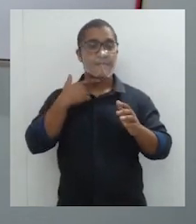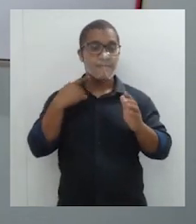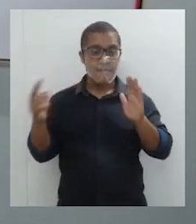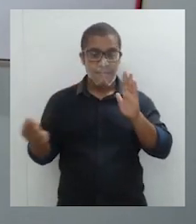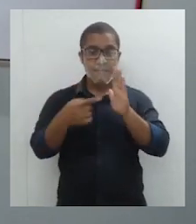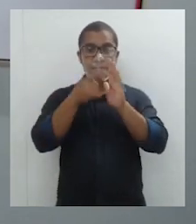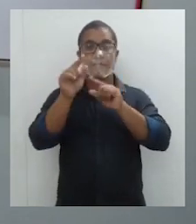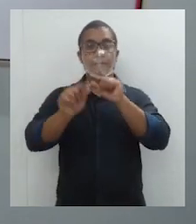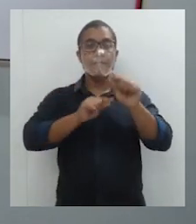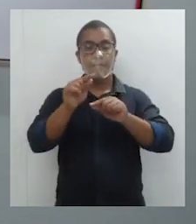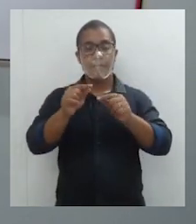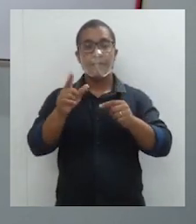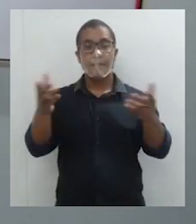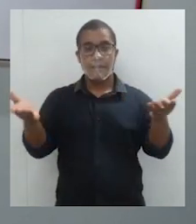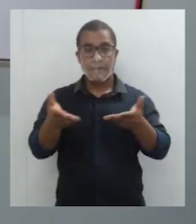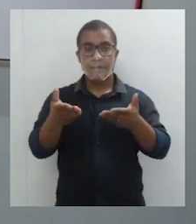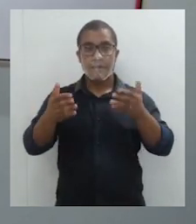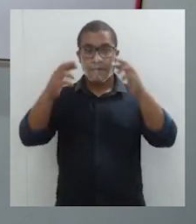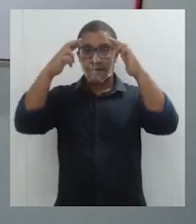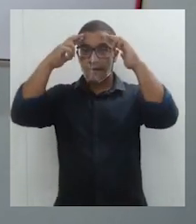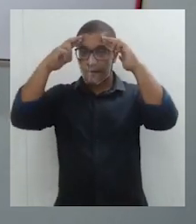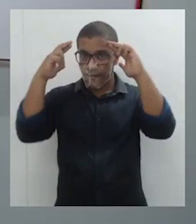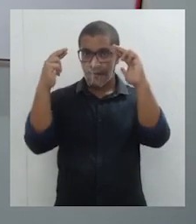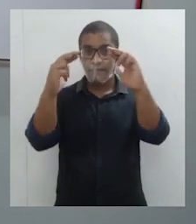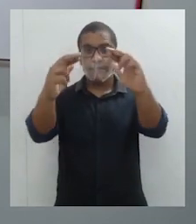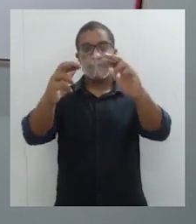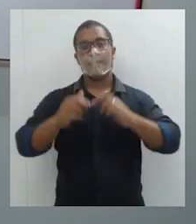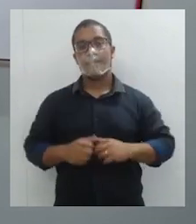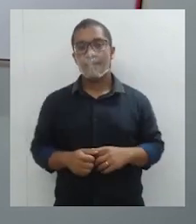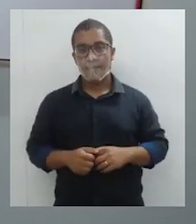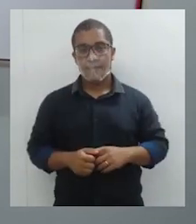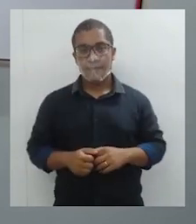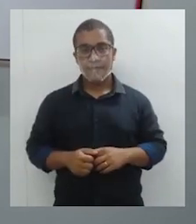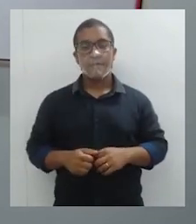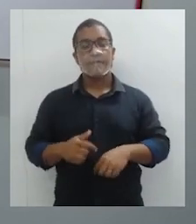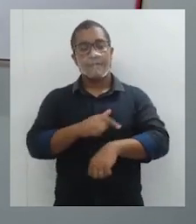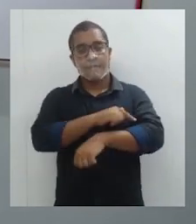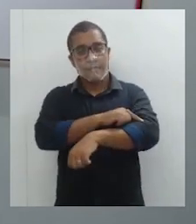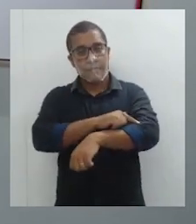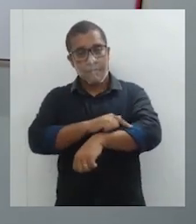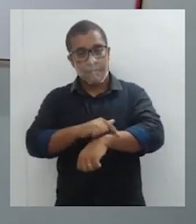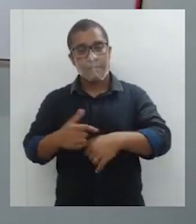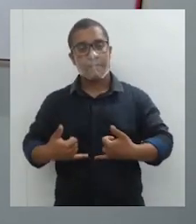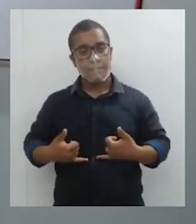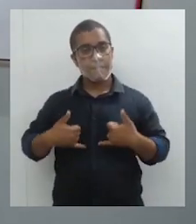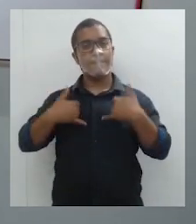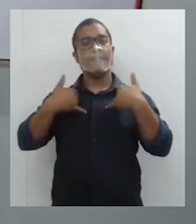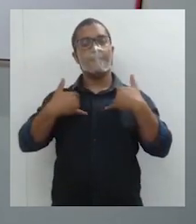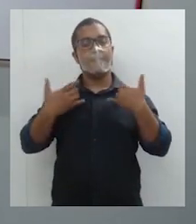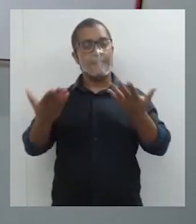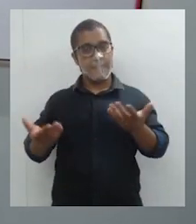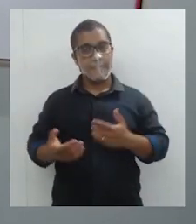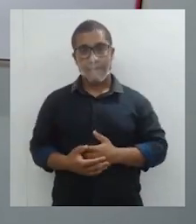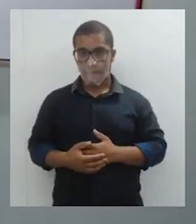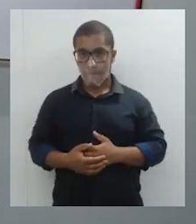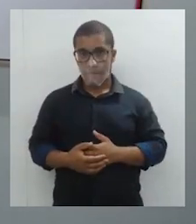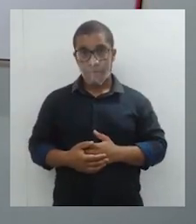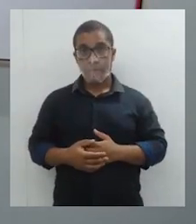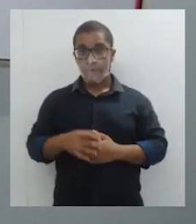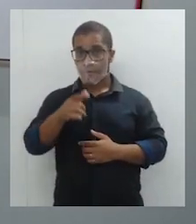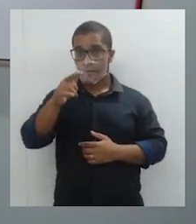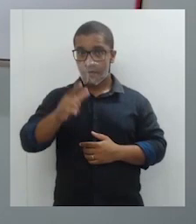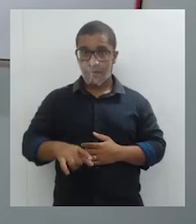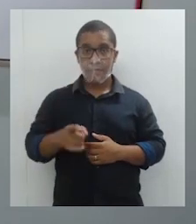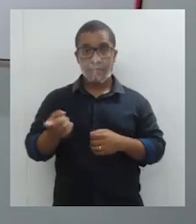Justamente esse Rei feito essa dignidade e eu gostaria de voltar